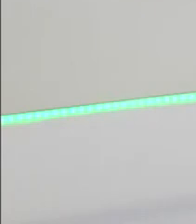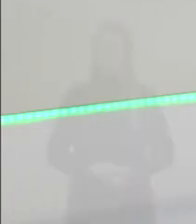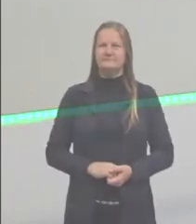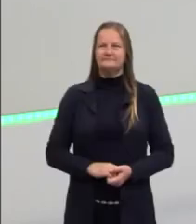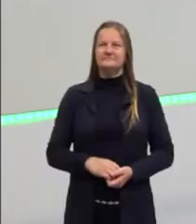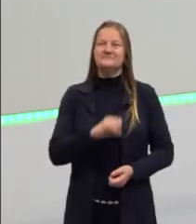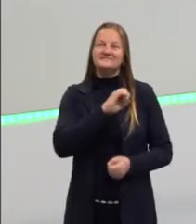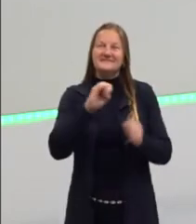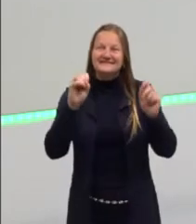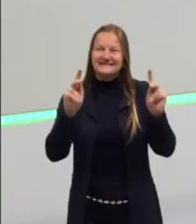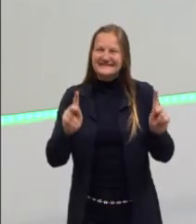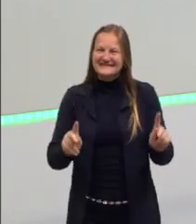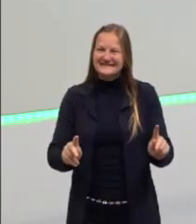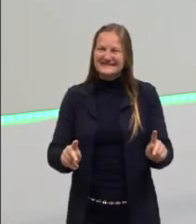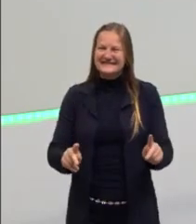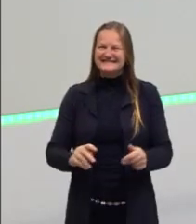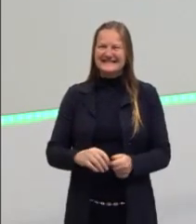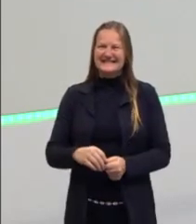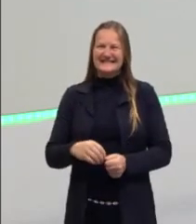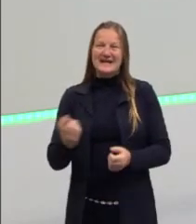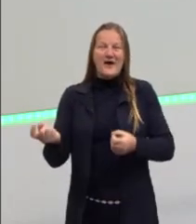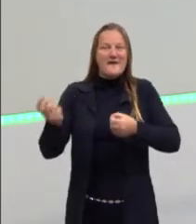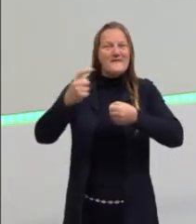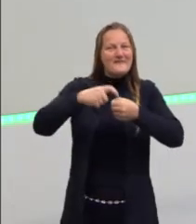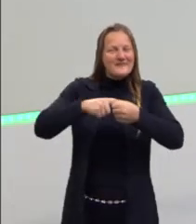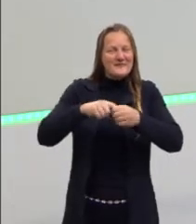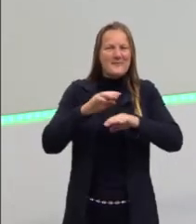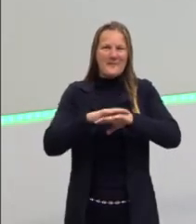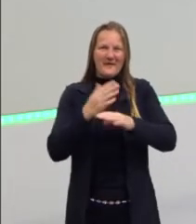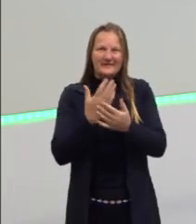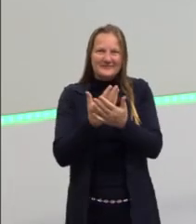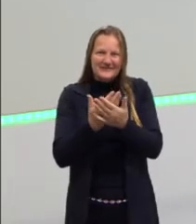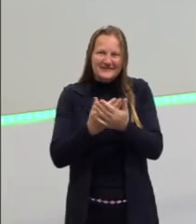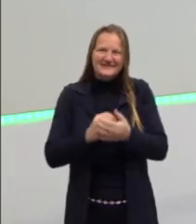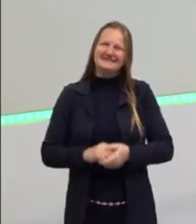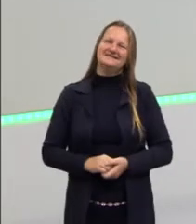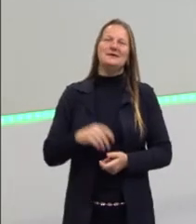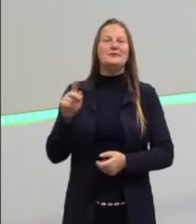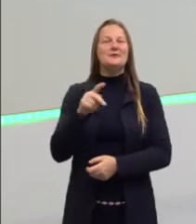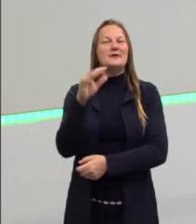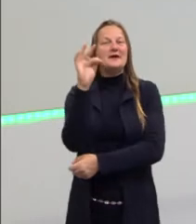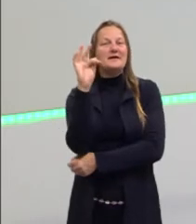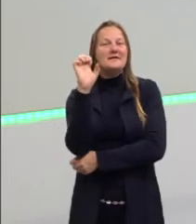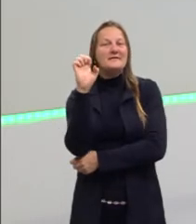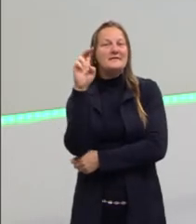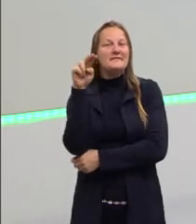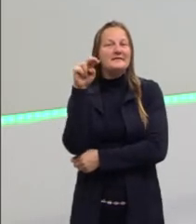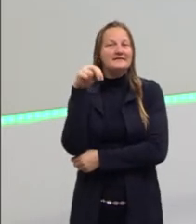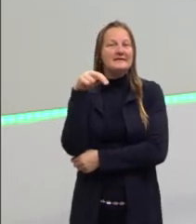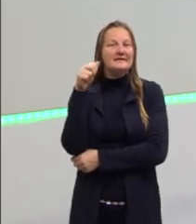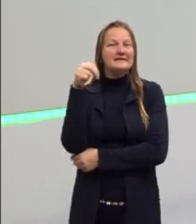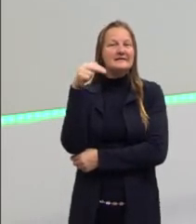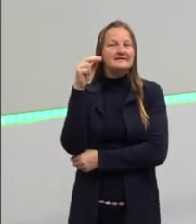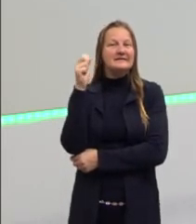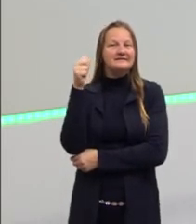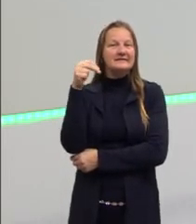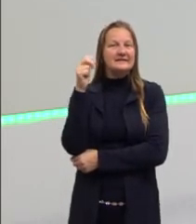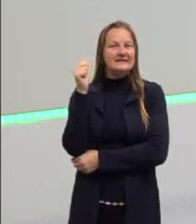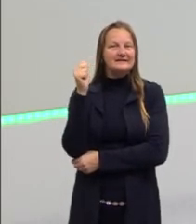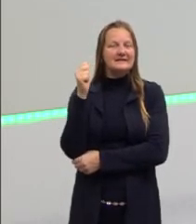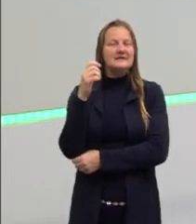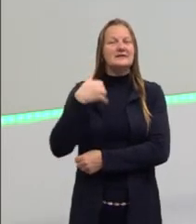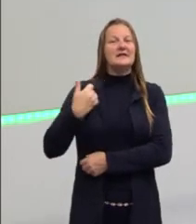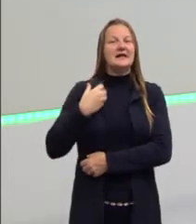oi oi pessoas já voltamos para mais uma aula eu sou a Prof Fernanda tenho 25 anos